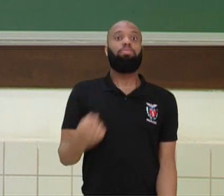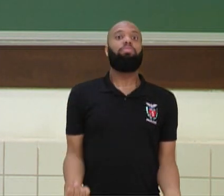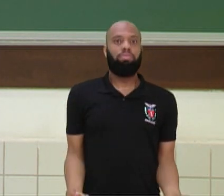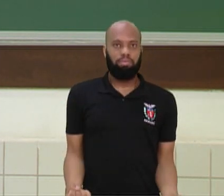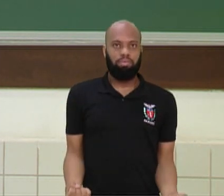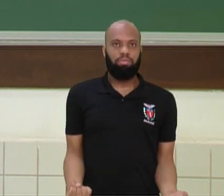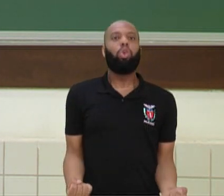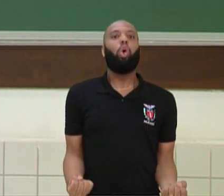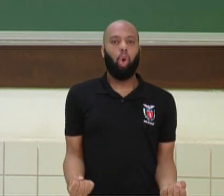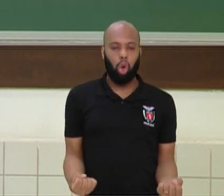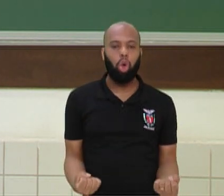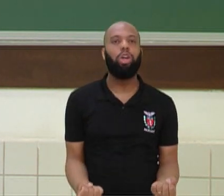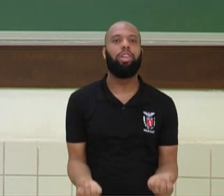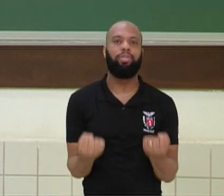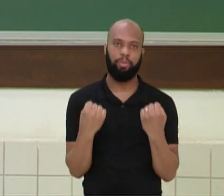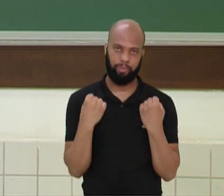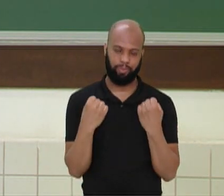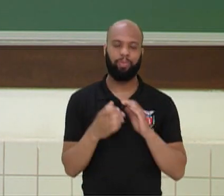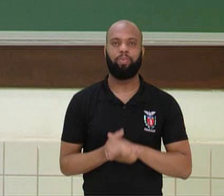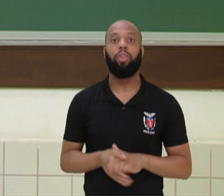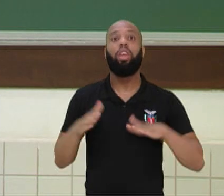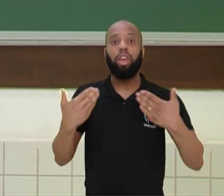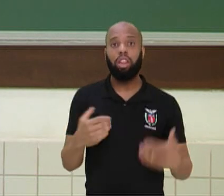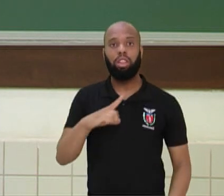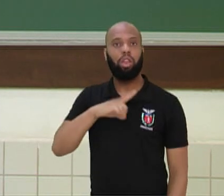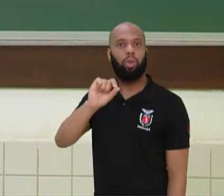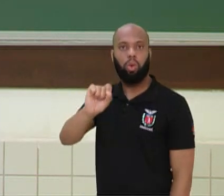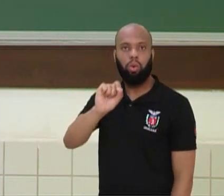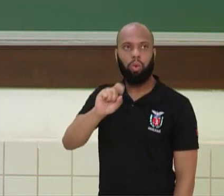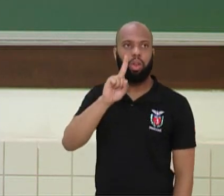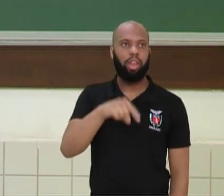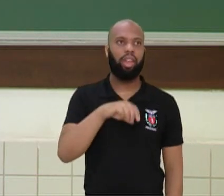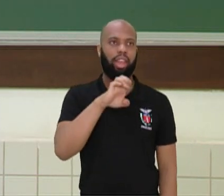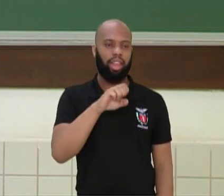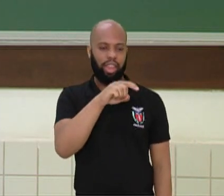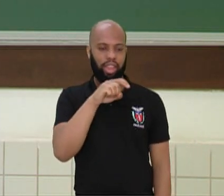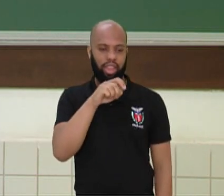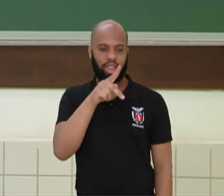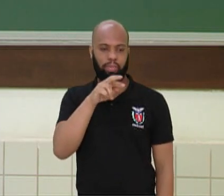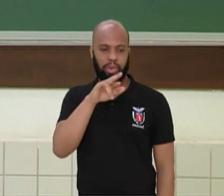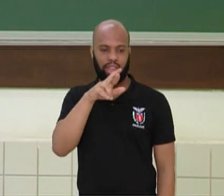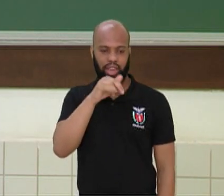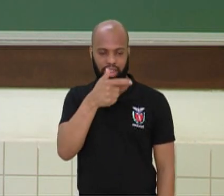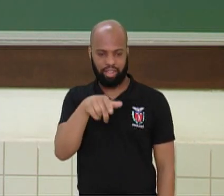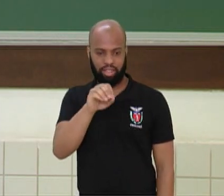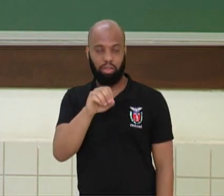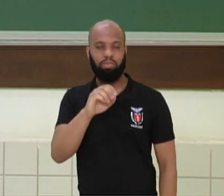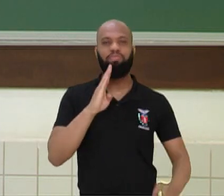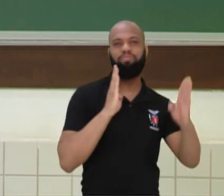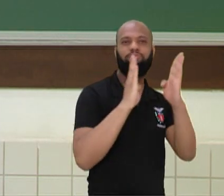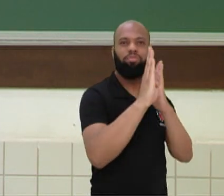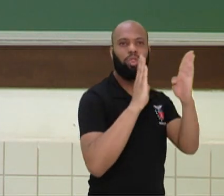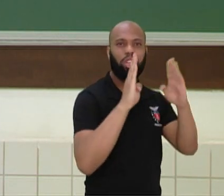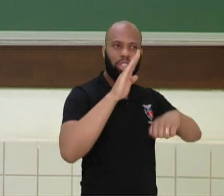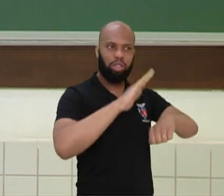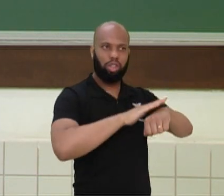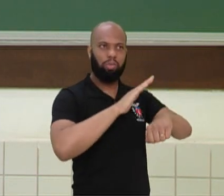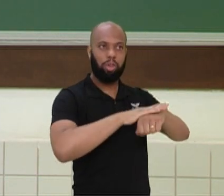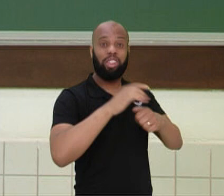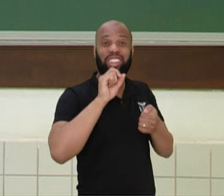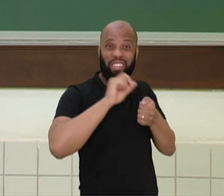faço essa contração. Então, nesse caso, eu tenho a expiração durante a fase concêntrica do movimento.